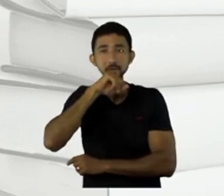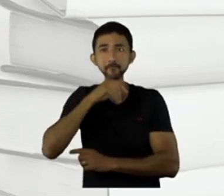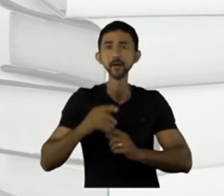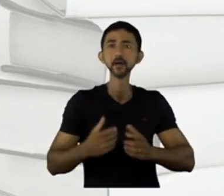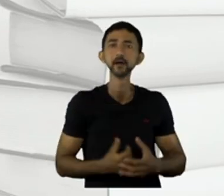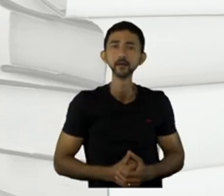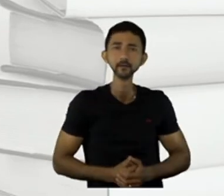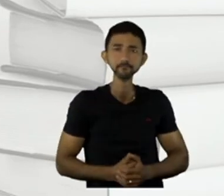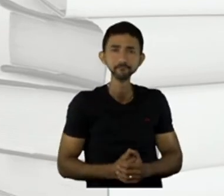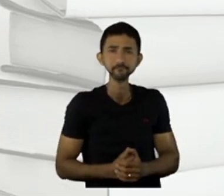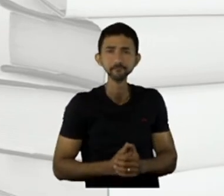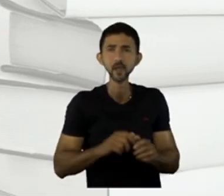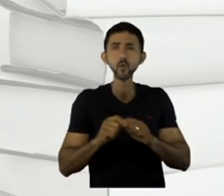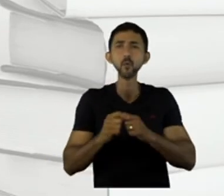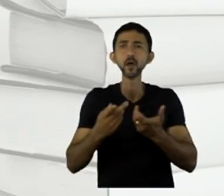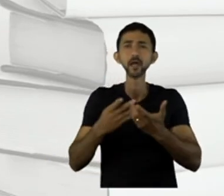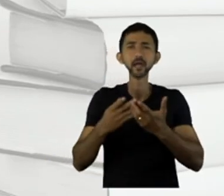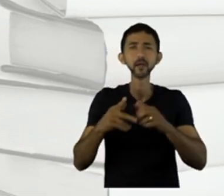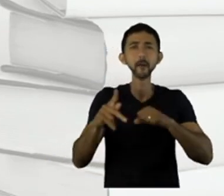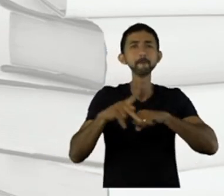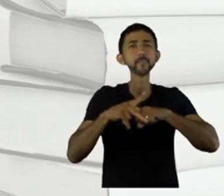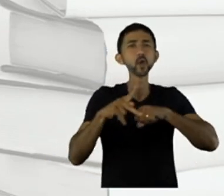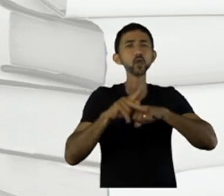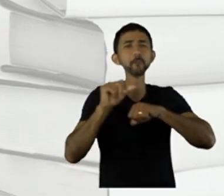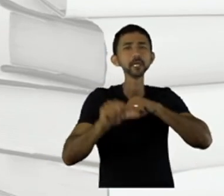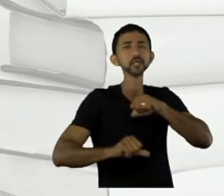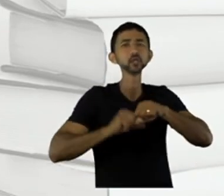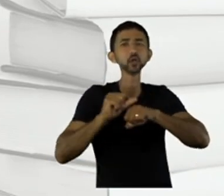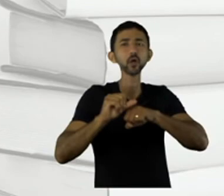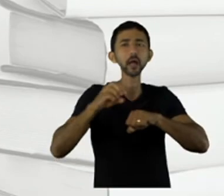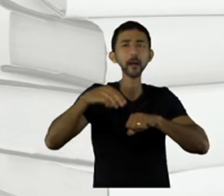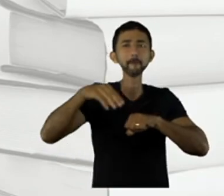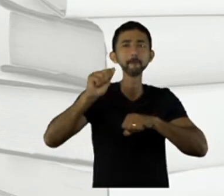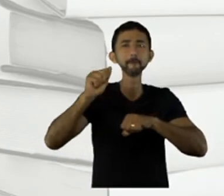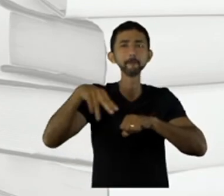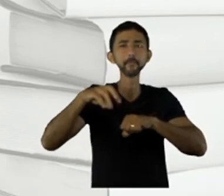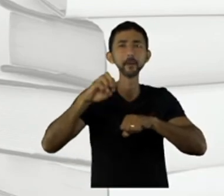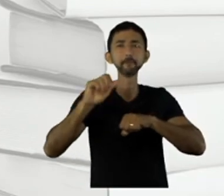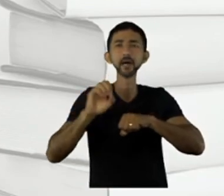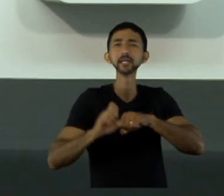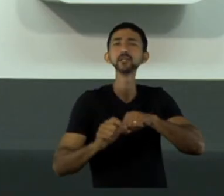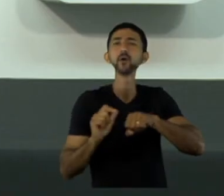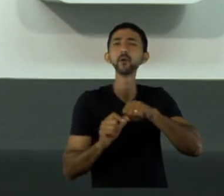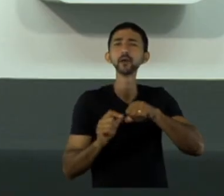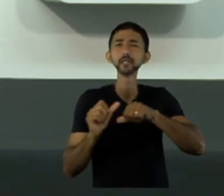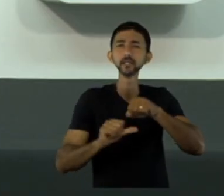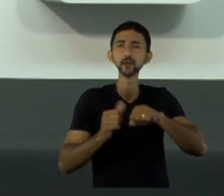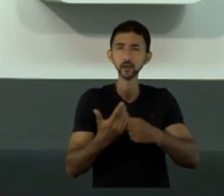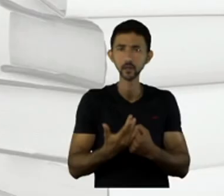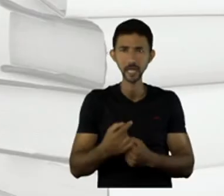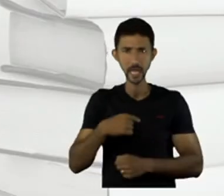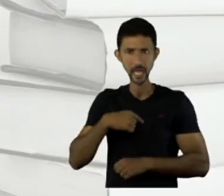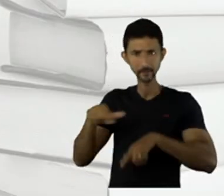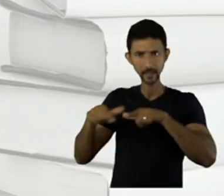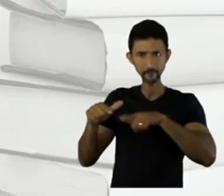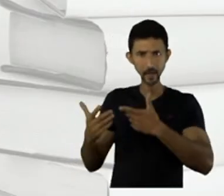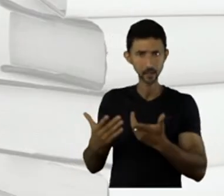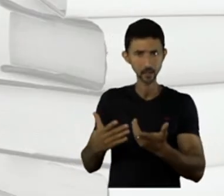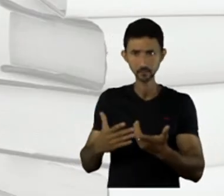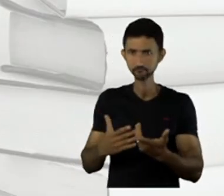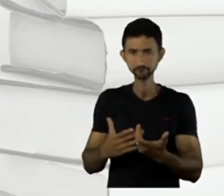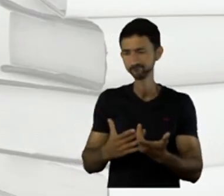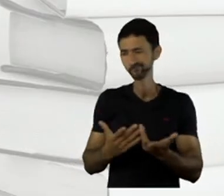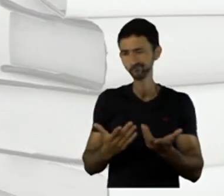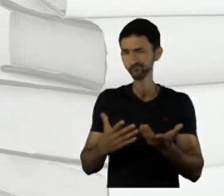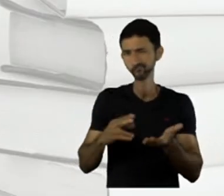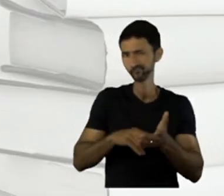Qual é o pronome que eu posso substituir a palavra aí, mamãe? Hein? Eu trabalho na feira, né?